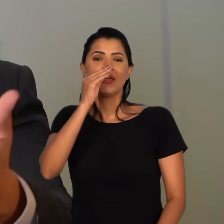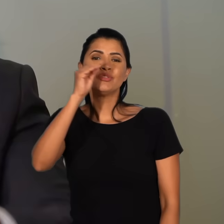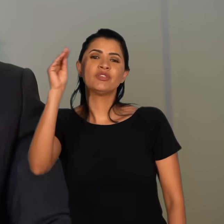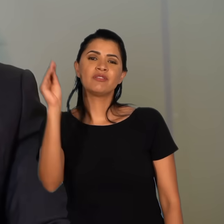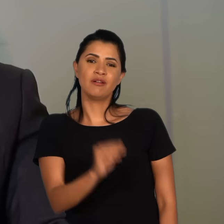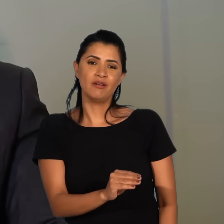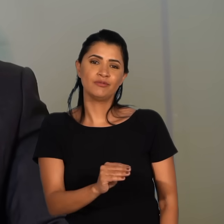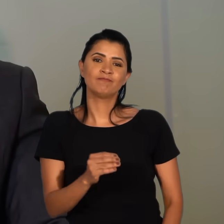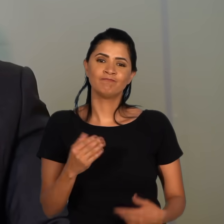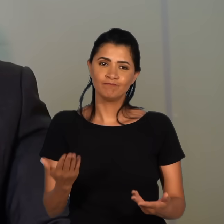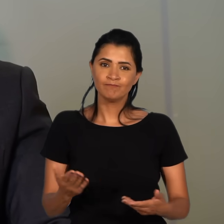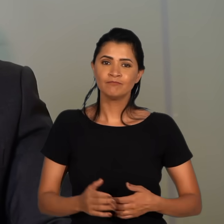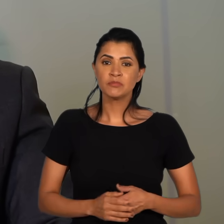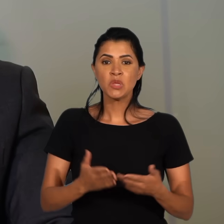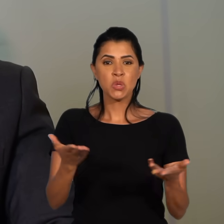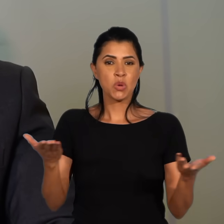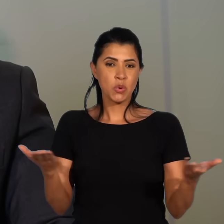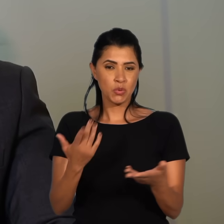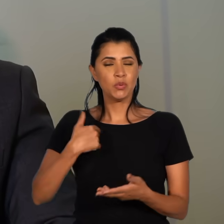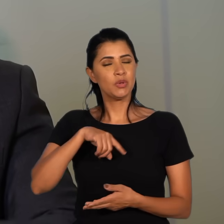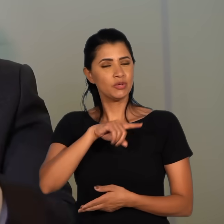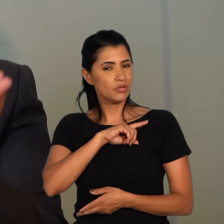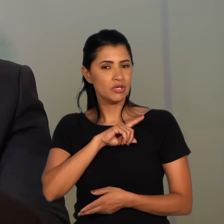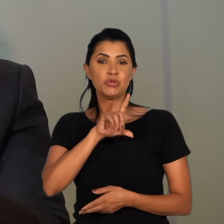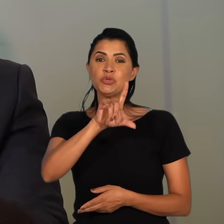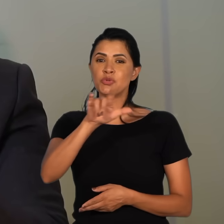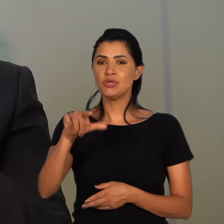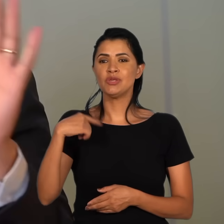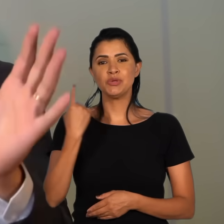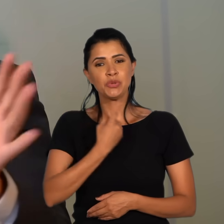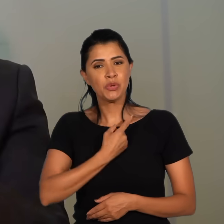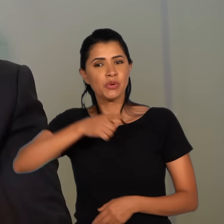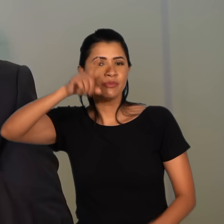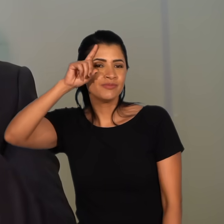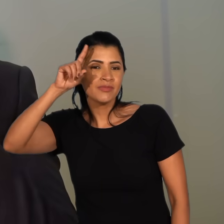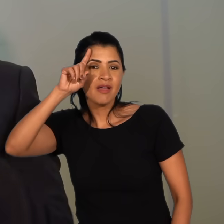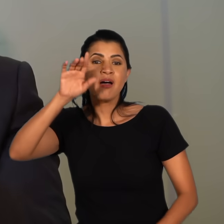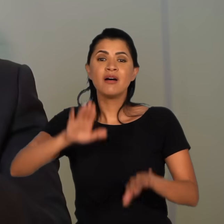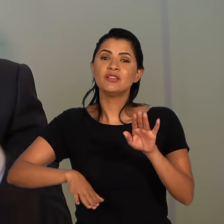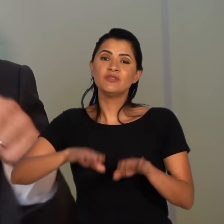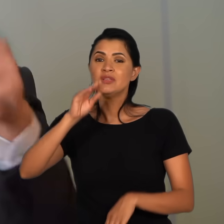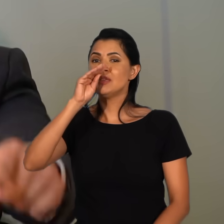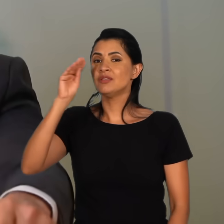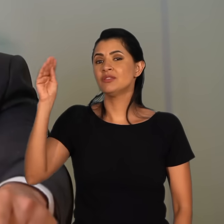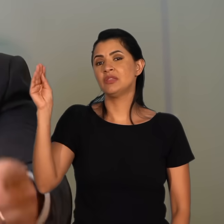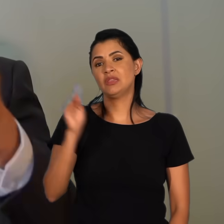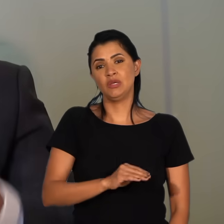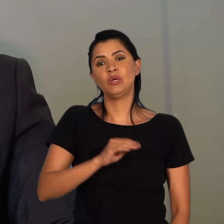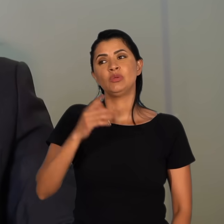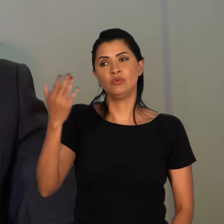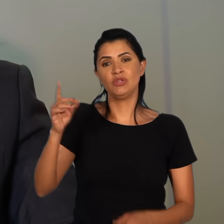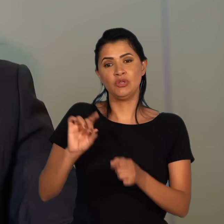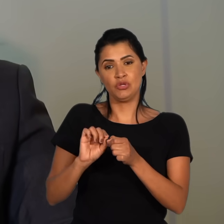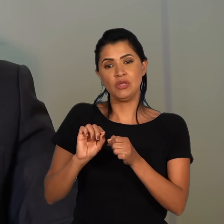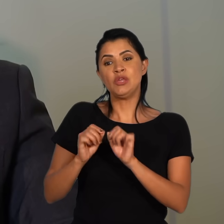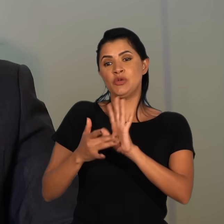o rejeitaram né ali e E hoje nós passamos o nosso dia o nosso cotidiano muitas vezes rejeitando esse sacrifício